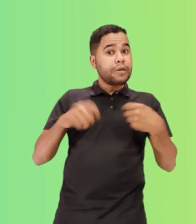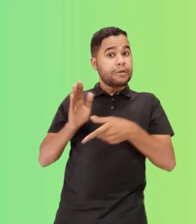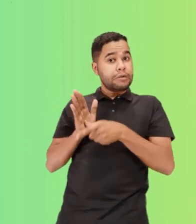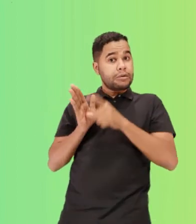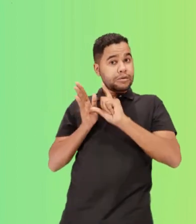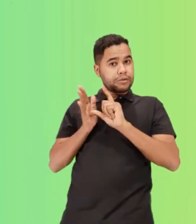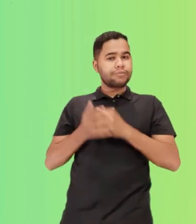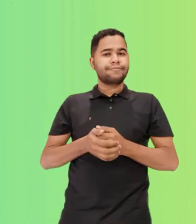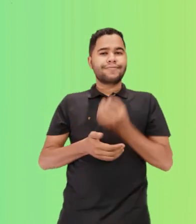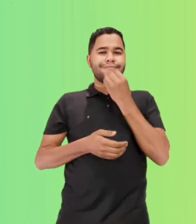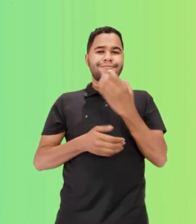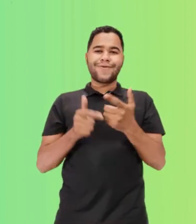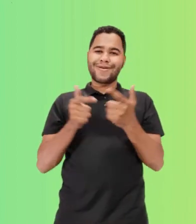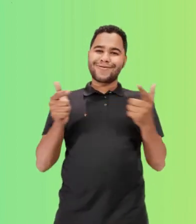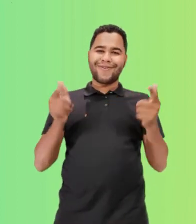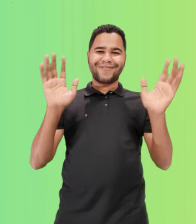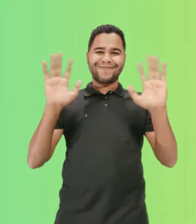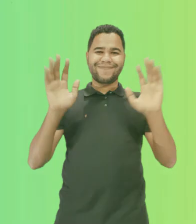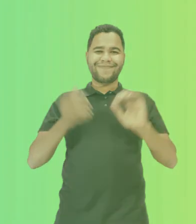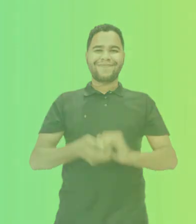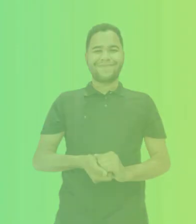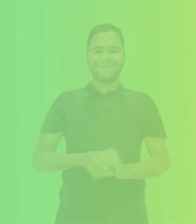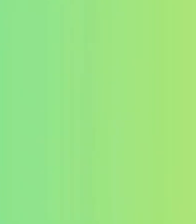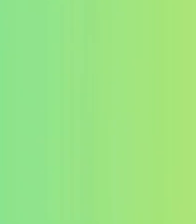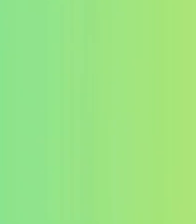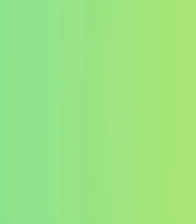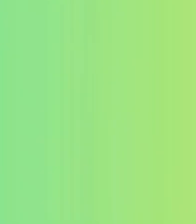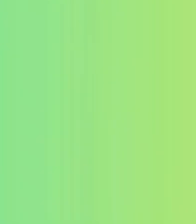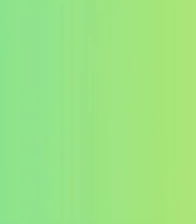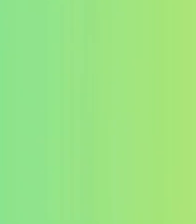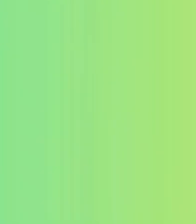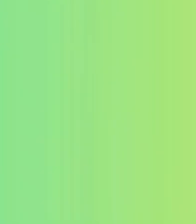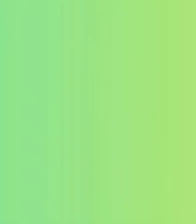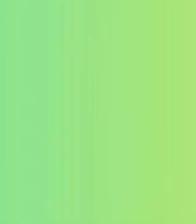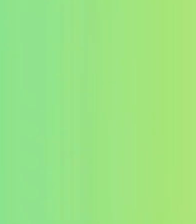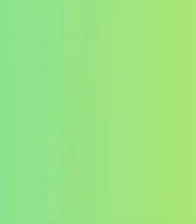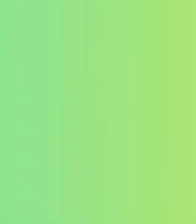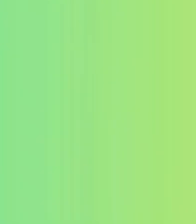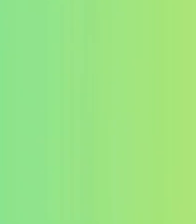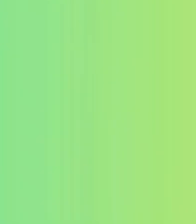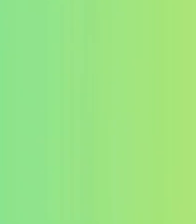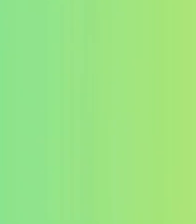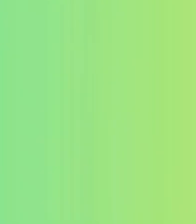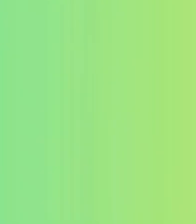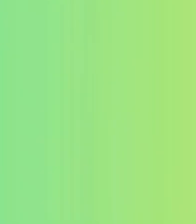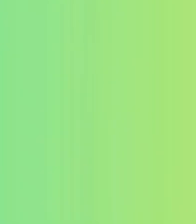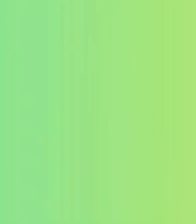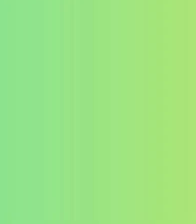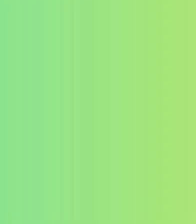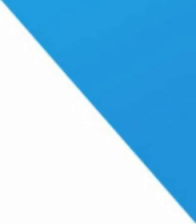desse processo. Boa sorte e até mais!